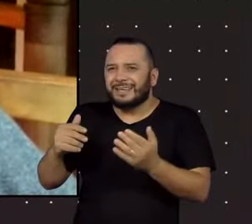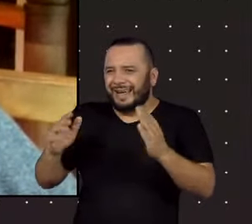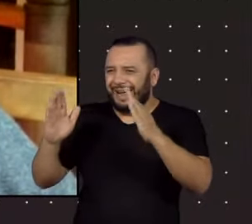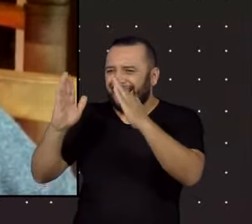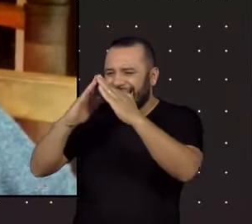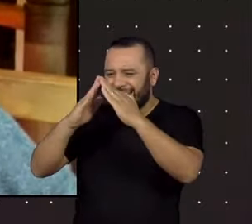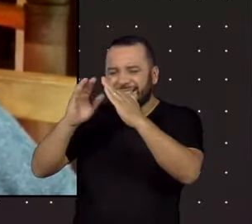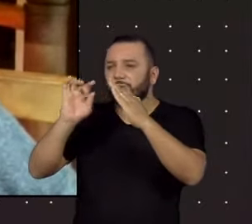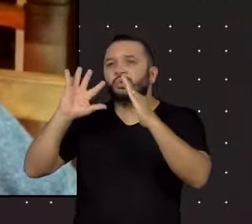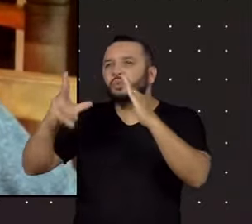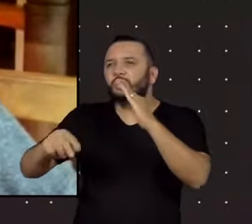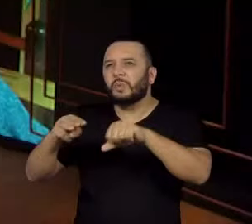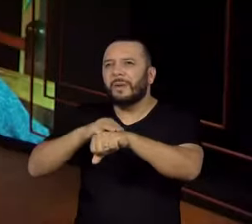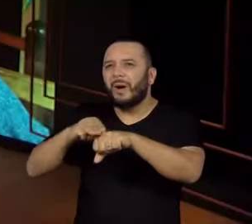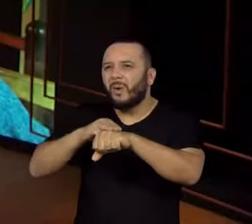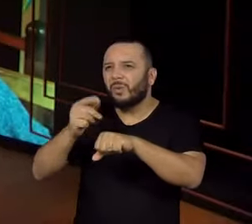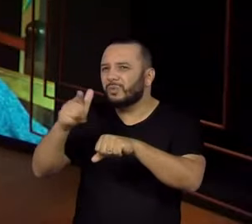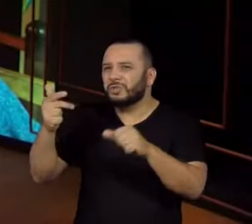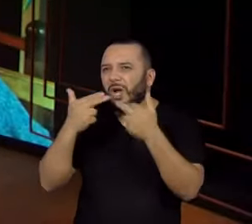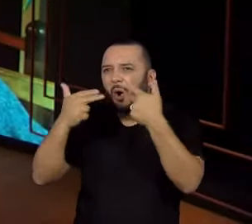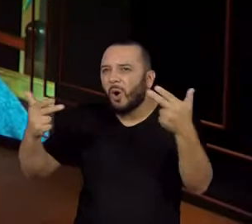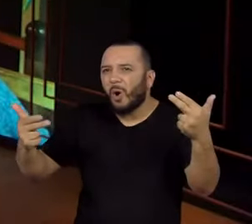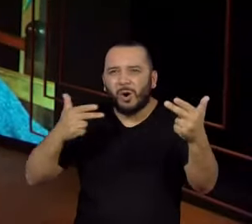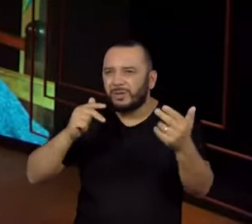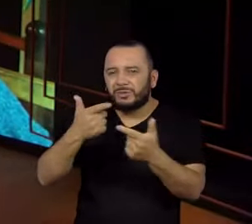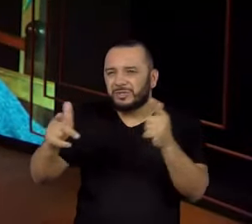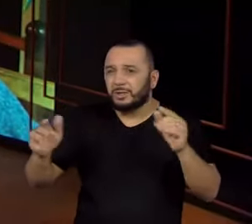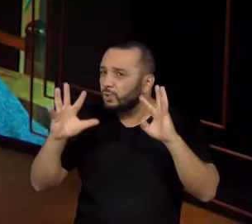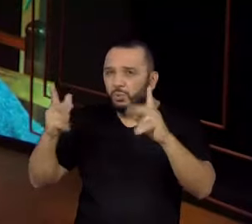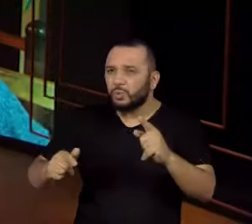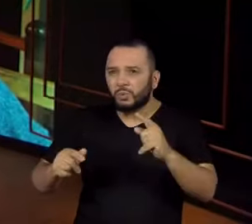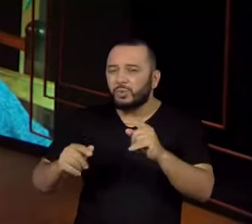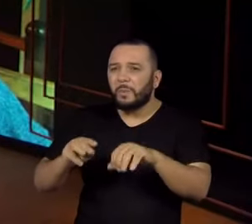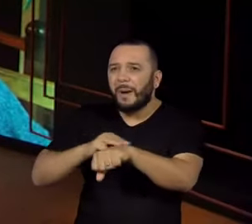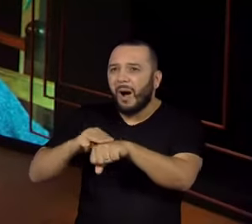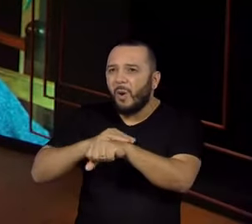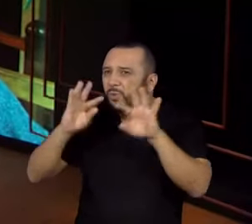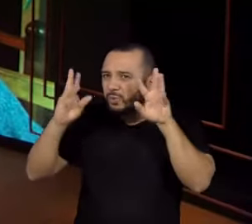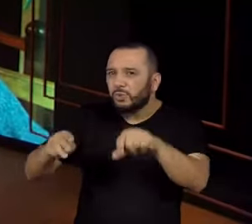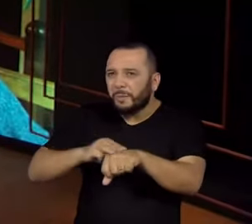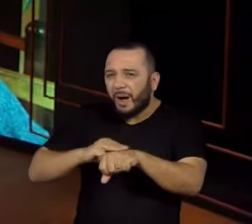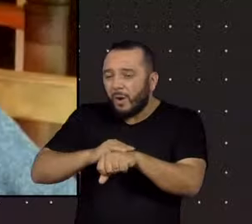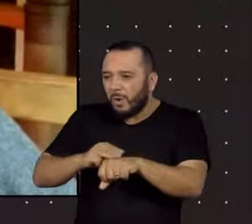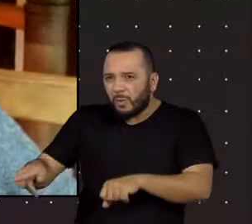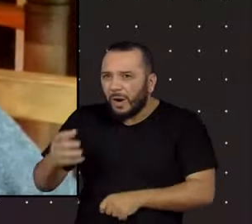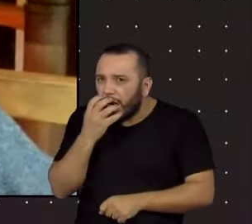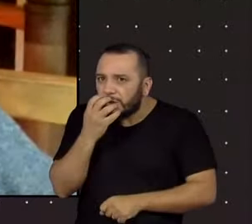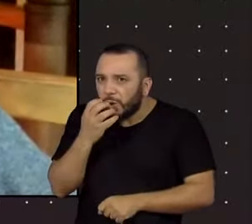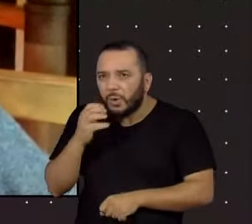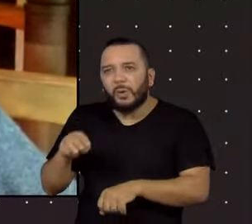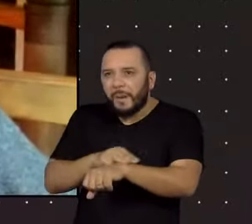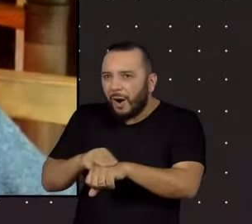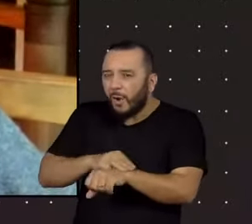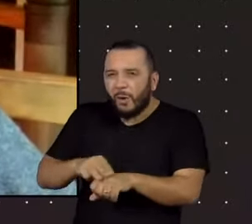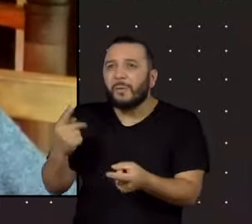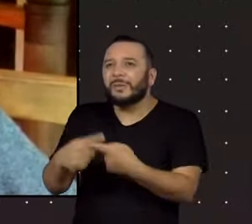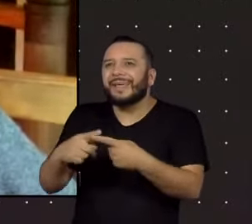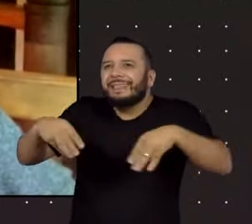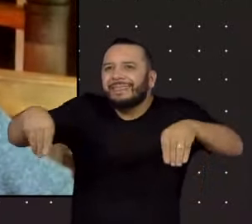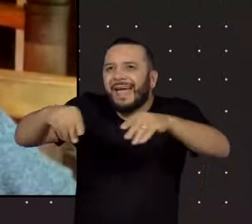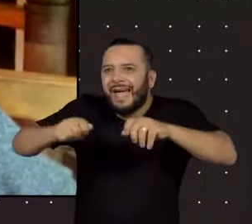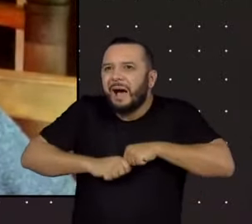sépia, amarronzadas, as árvores eram marrons, os cachorros eram marrons, a terra não tinha contraste, não tinha